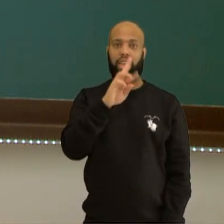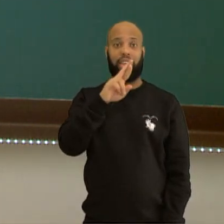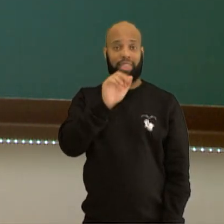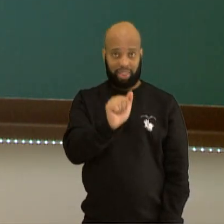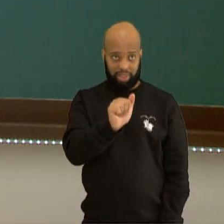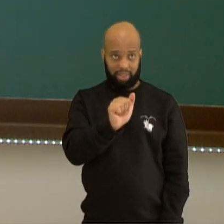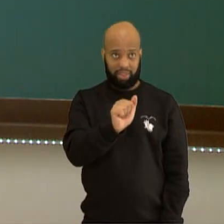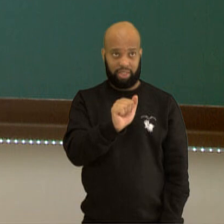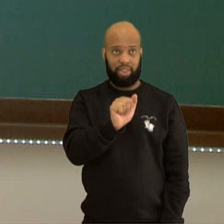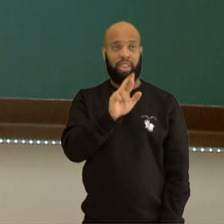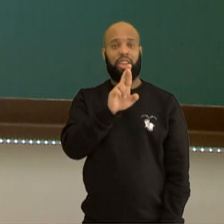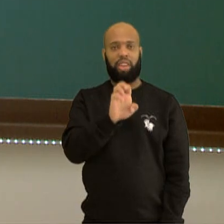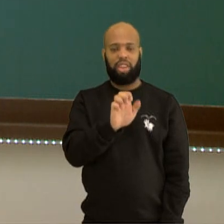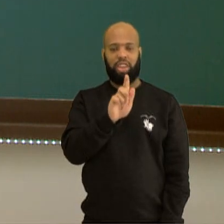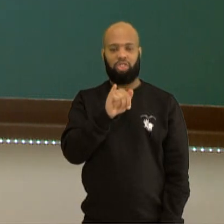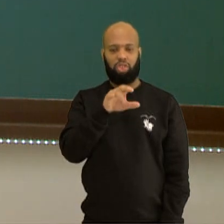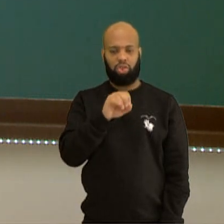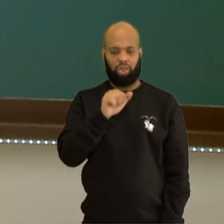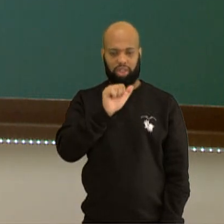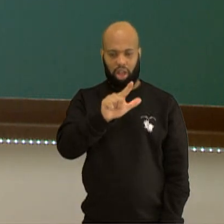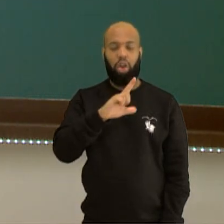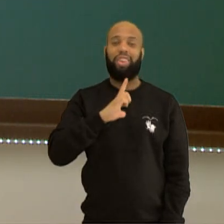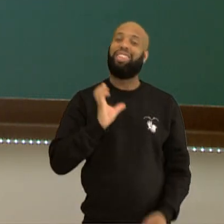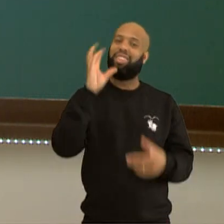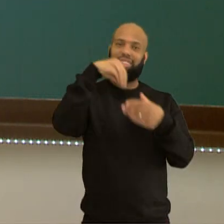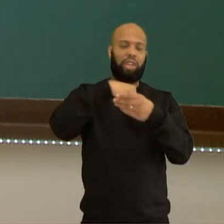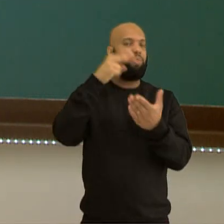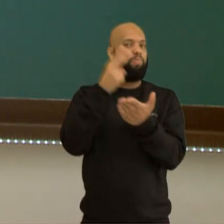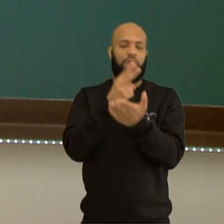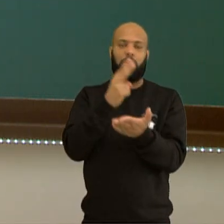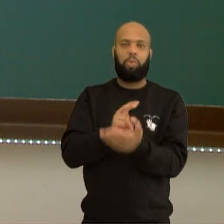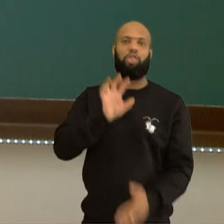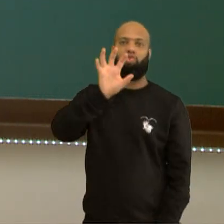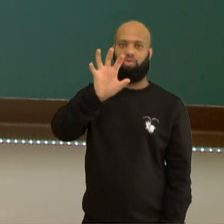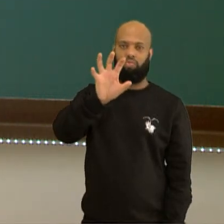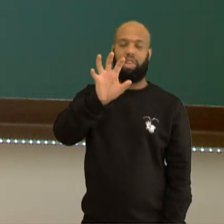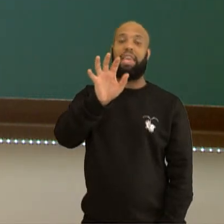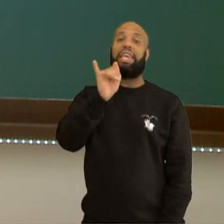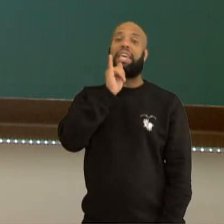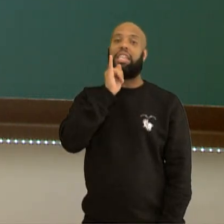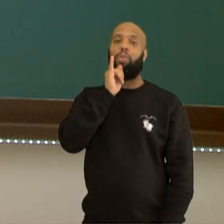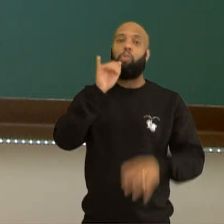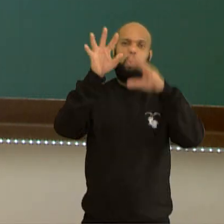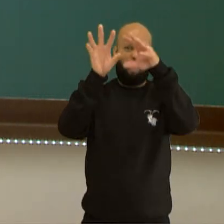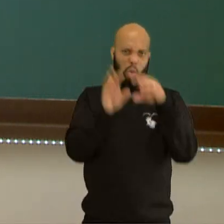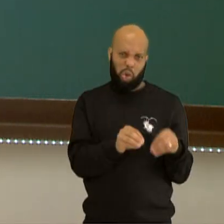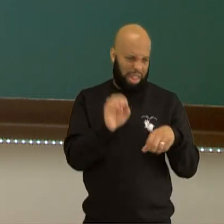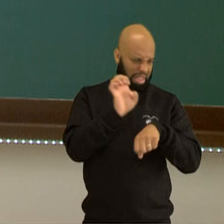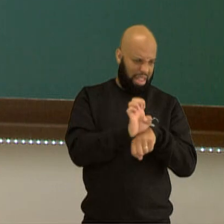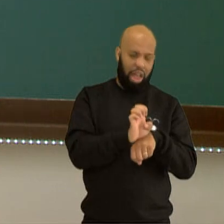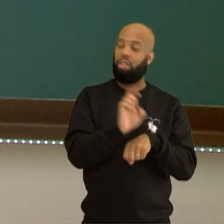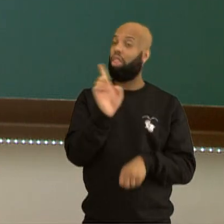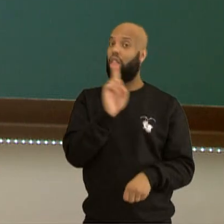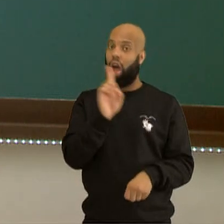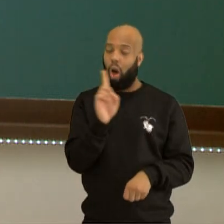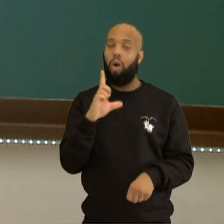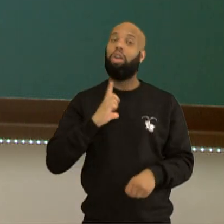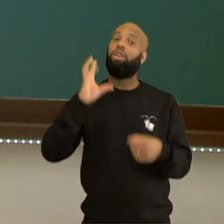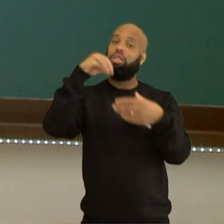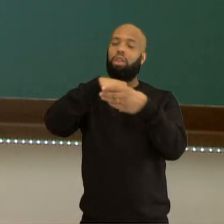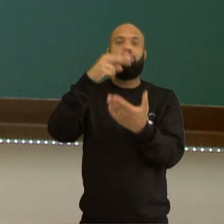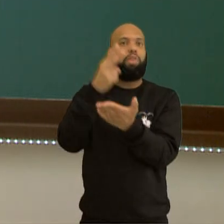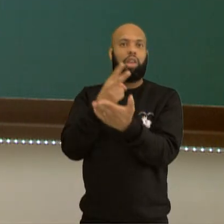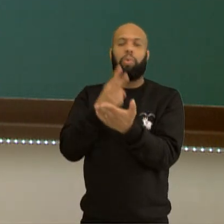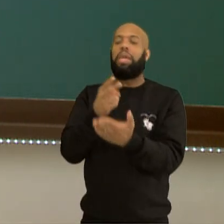seja, acontece dentro de uma mesma região. As pessoas não mudam de região, elas se deslocam